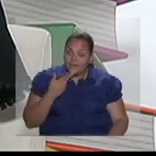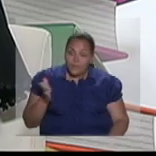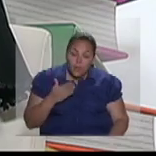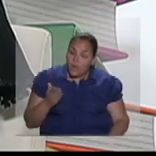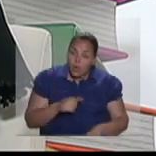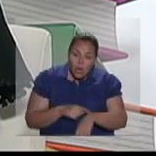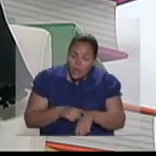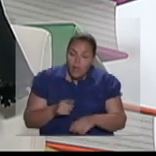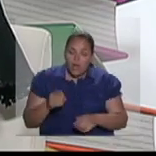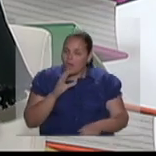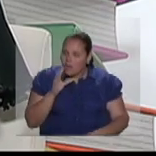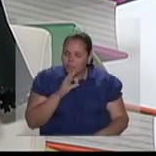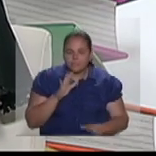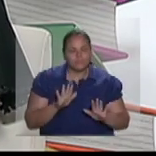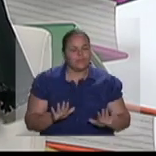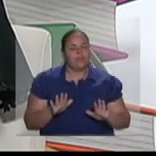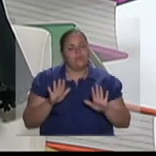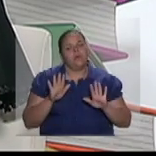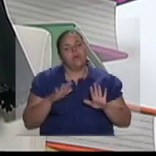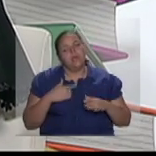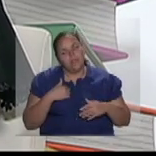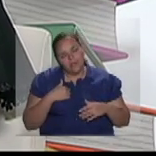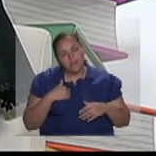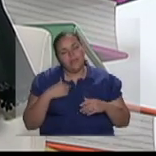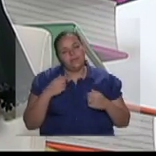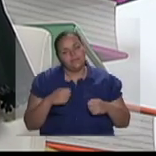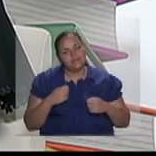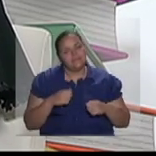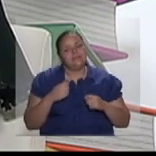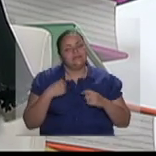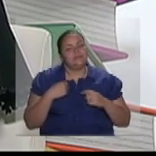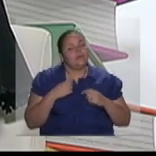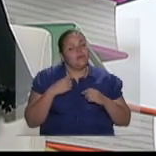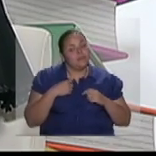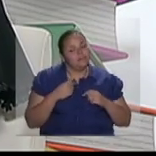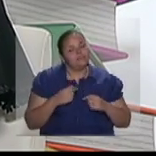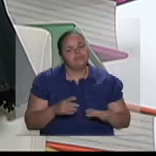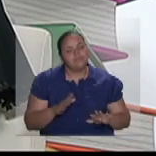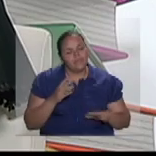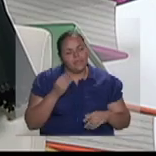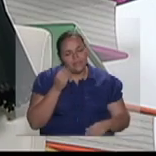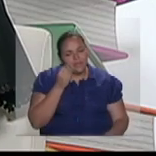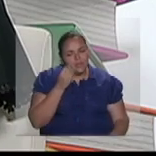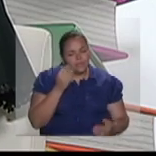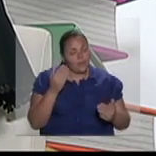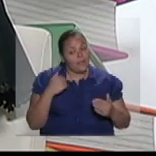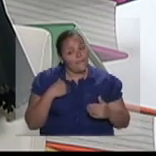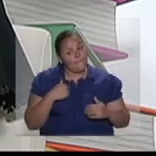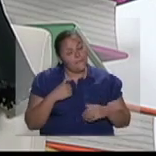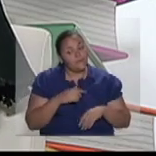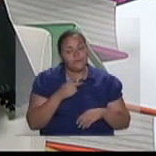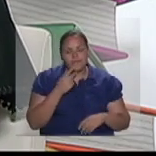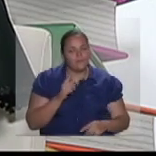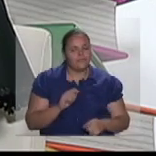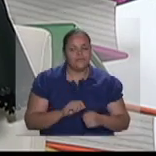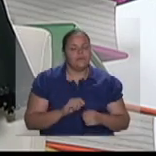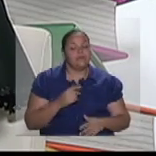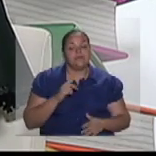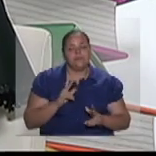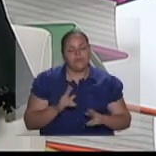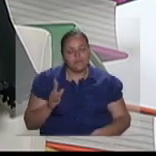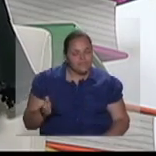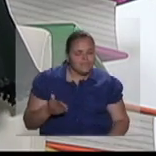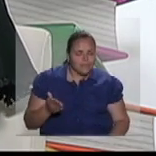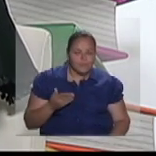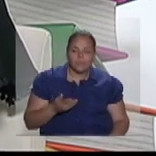tá atrasada, vambora, corre. Então é uma coisa que eu tenho que me policiar. Eu tento trabalhar isso em mim para justamente não